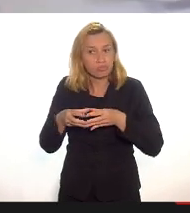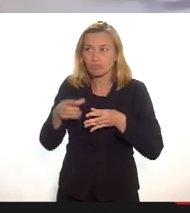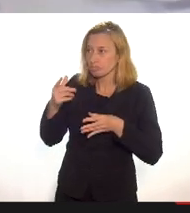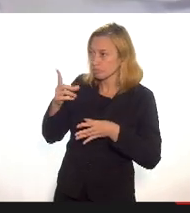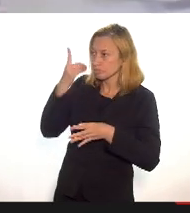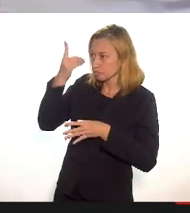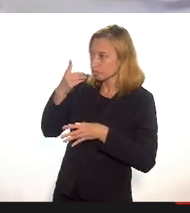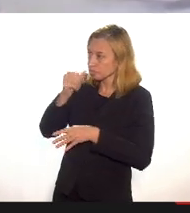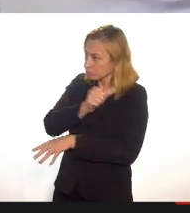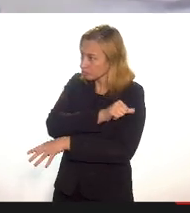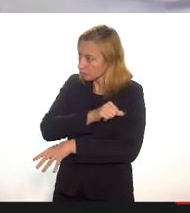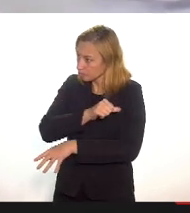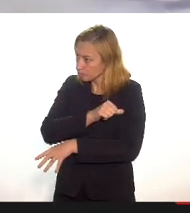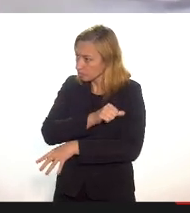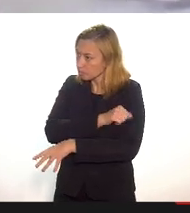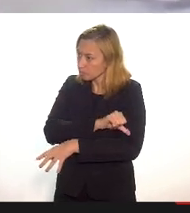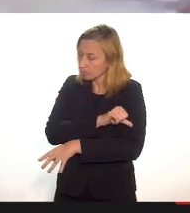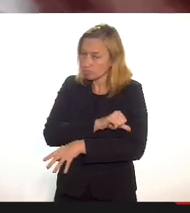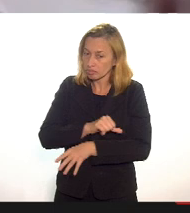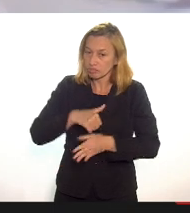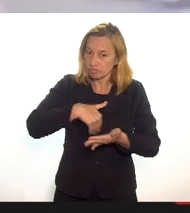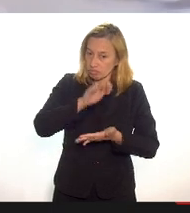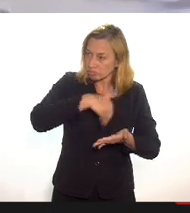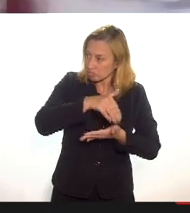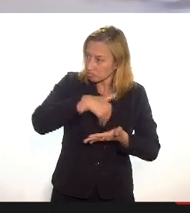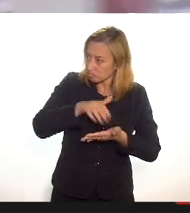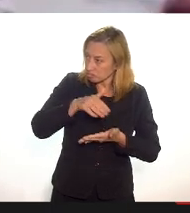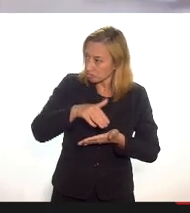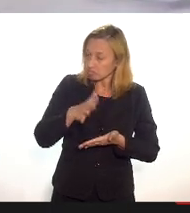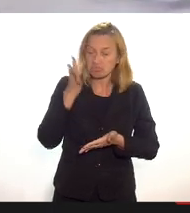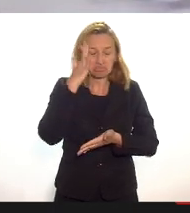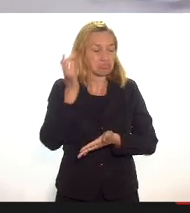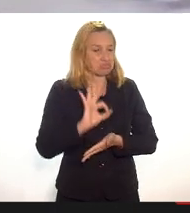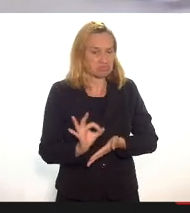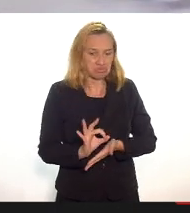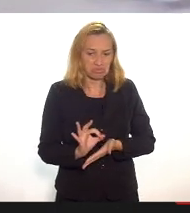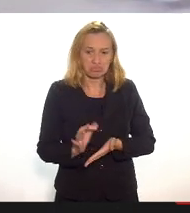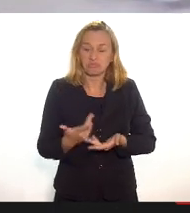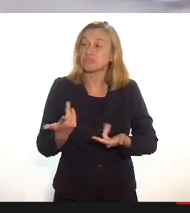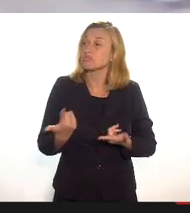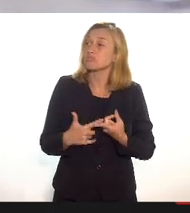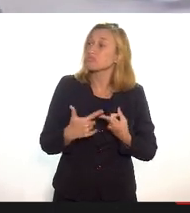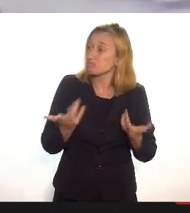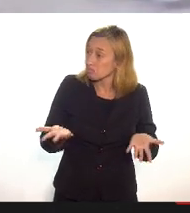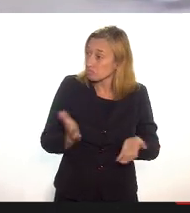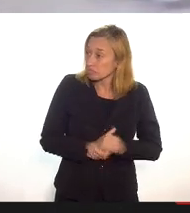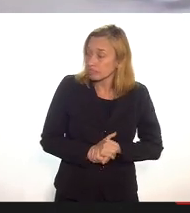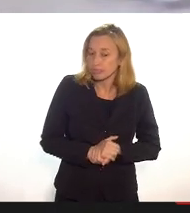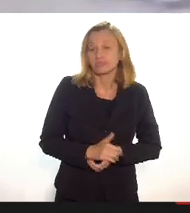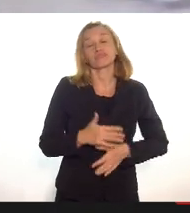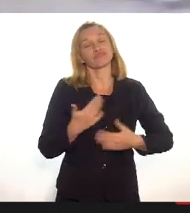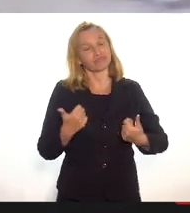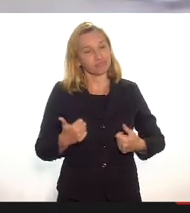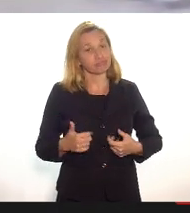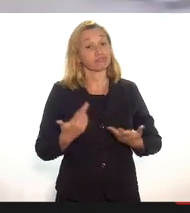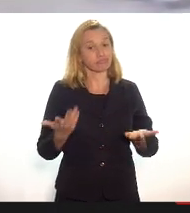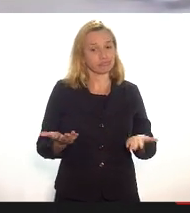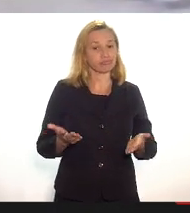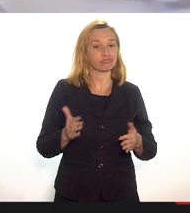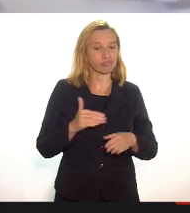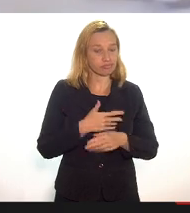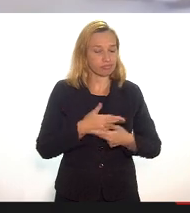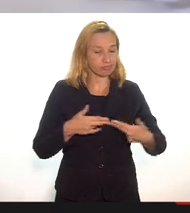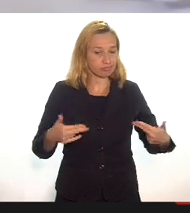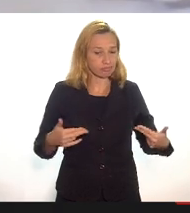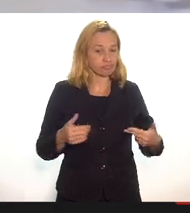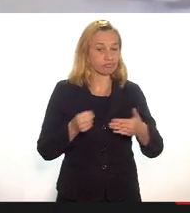lembra? Dos funcionários que foram demitidos, sem terem conhecimento por que estavam sendo demitidos. Alguma coisa tem por trás disso.